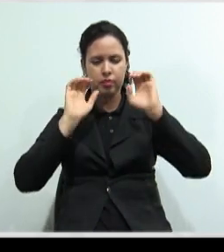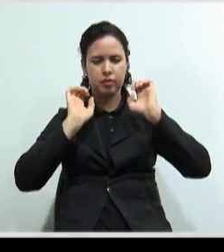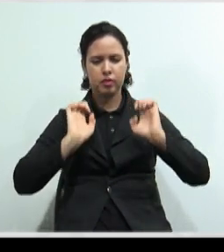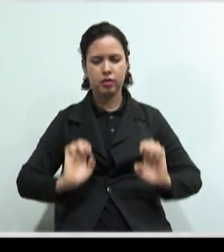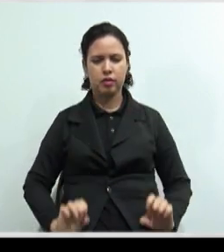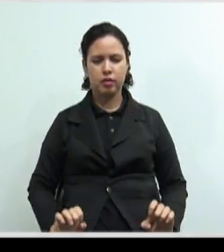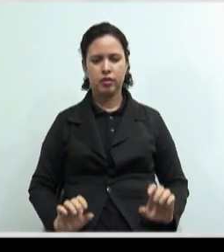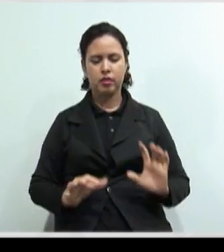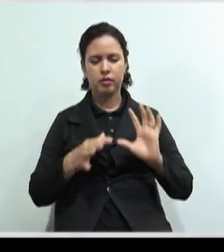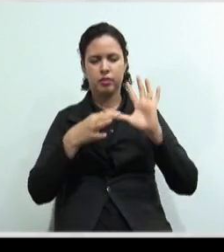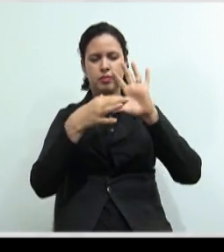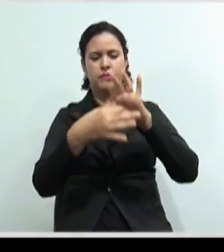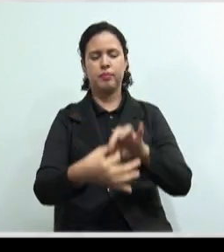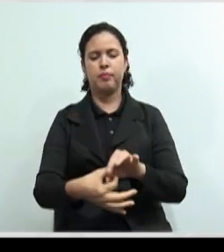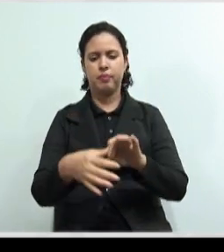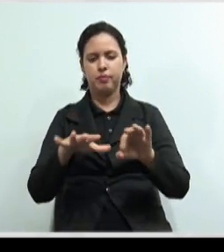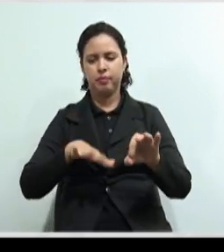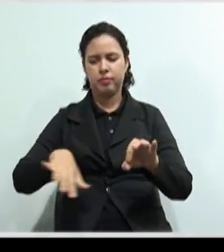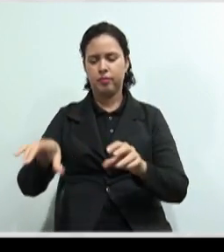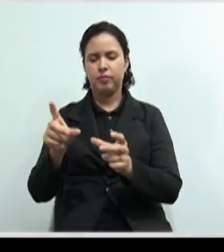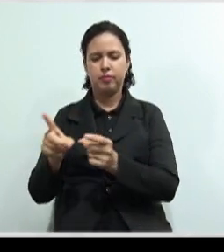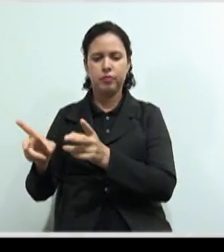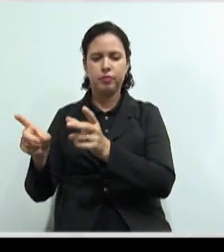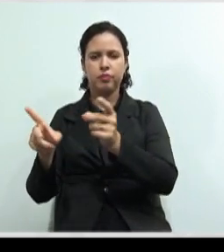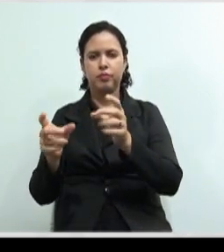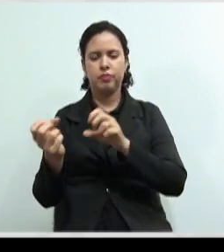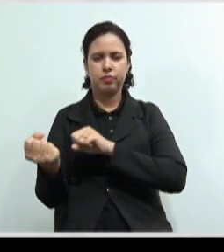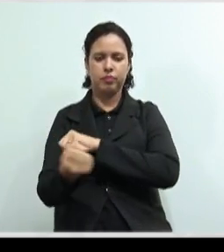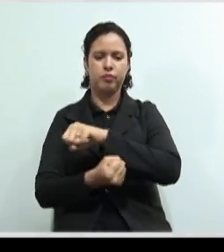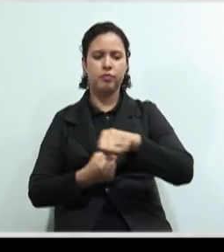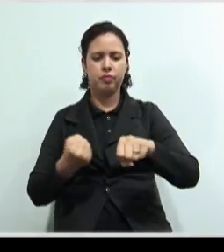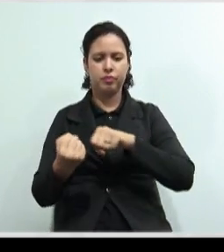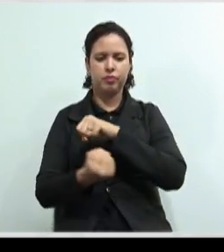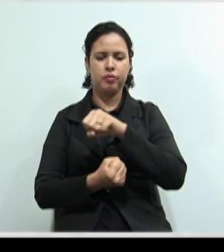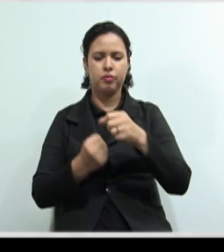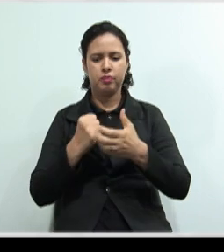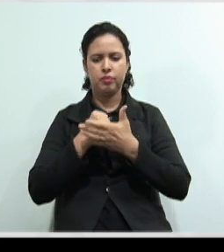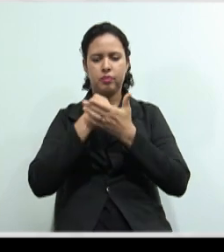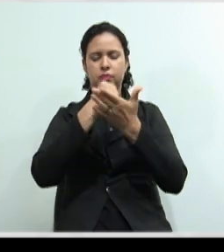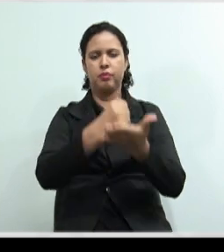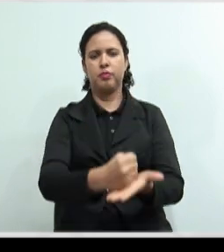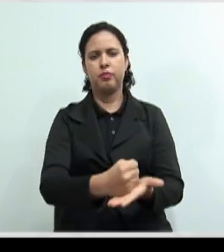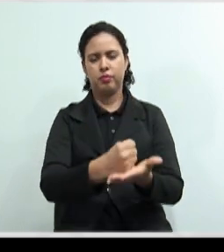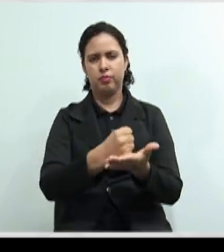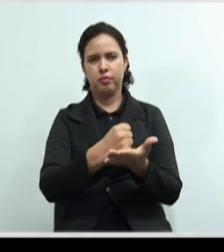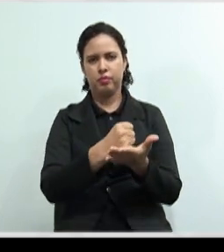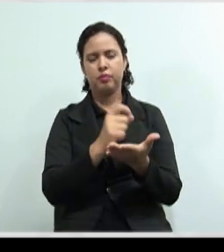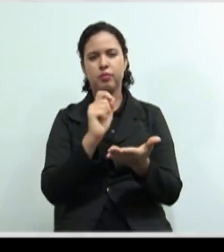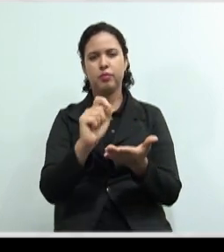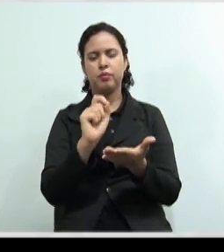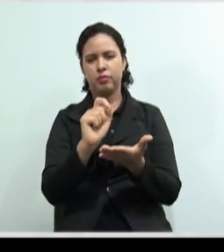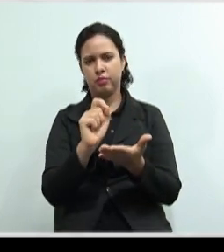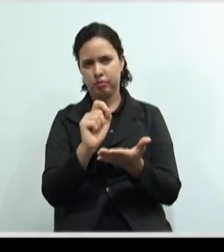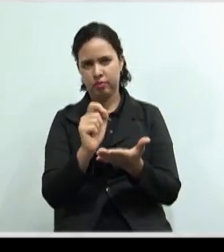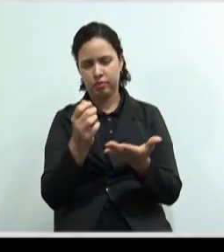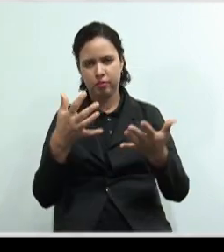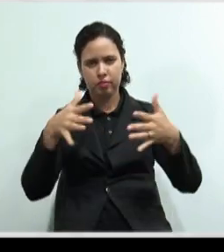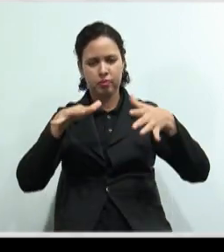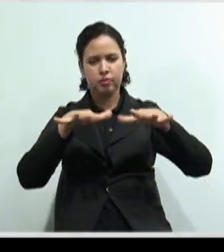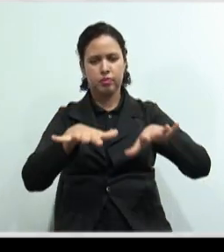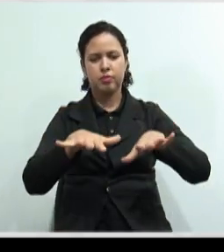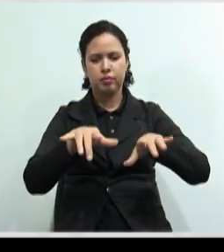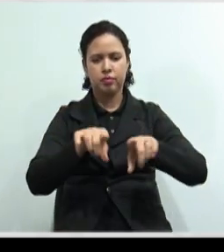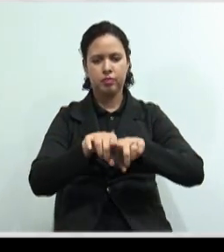e sustentabilidade é promover inclusão e equidade social. Quando eu falo inclusão, eu